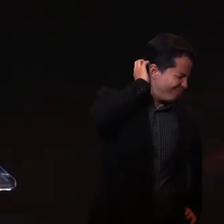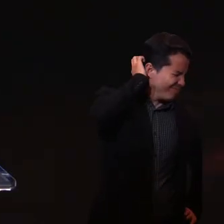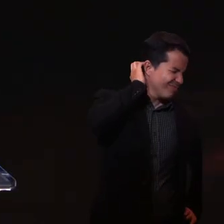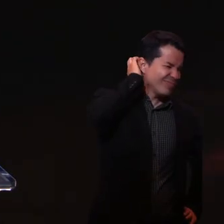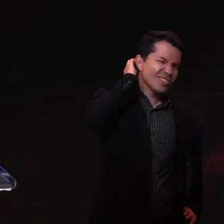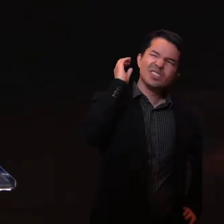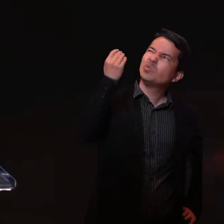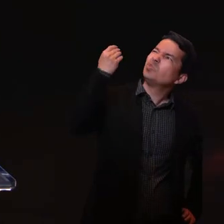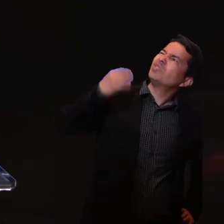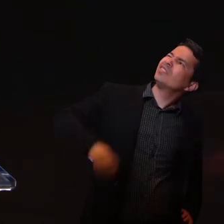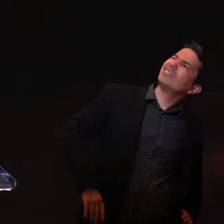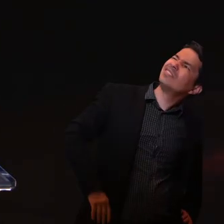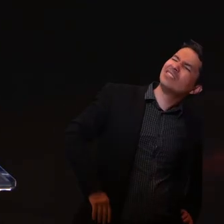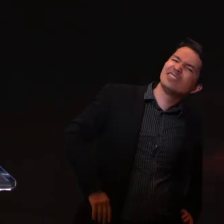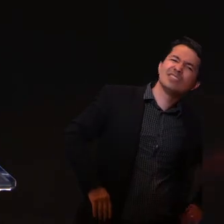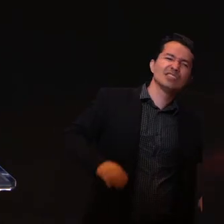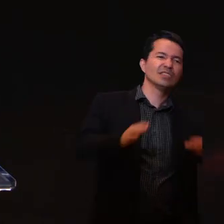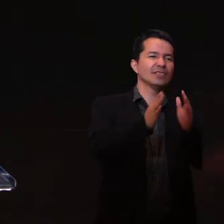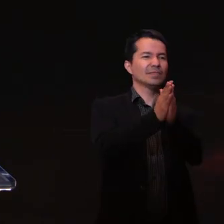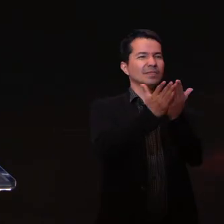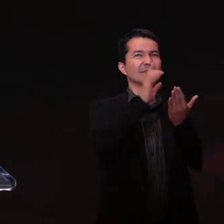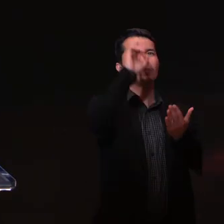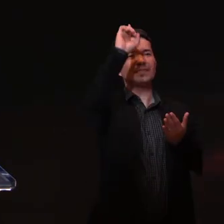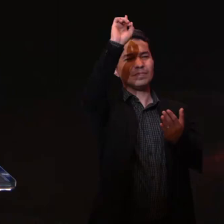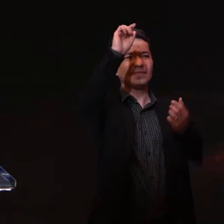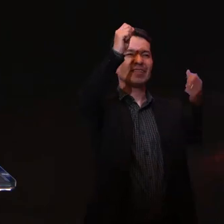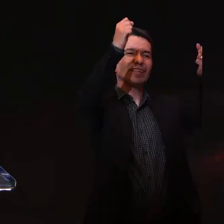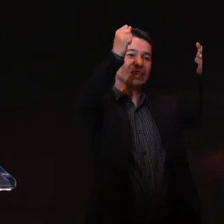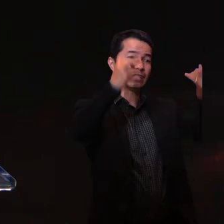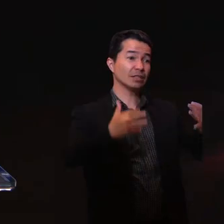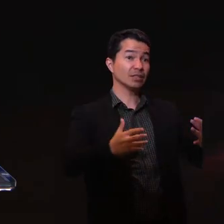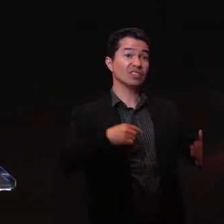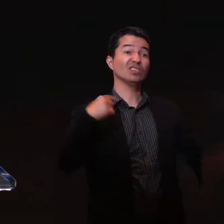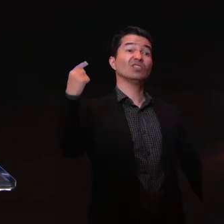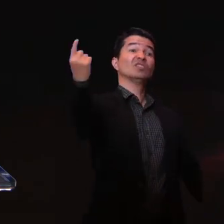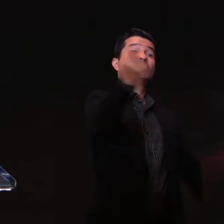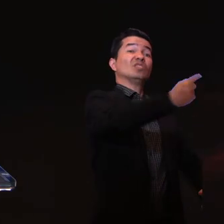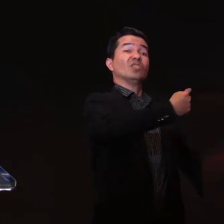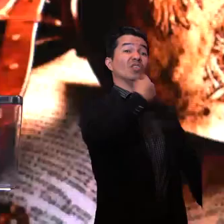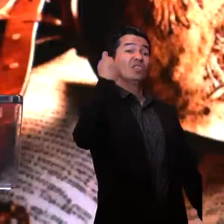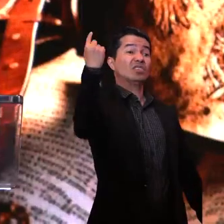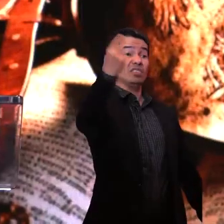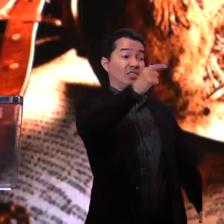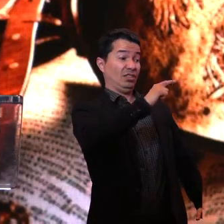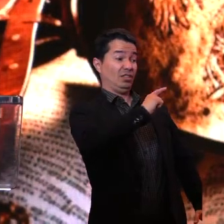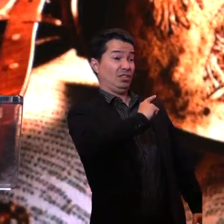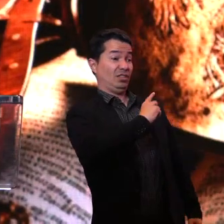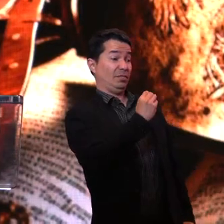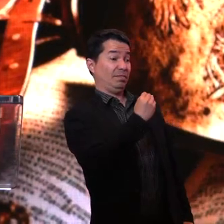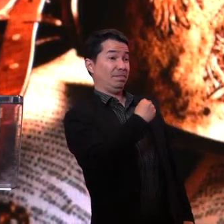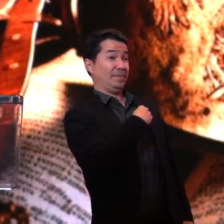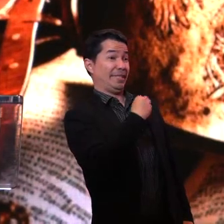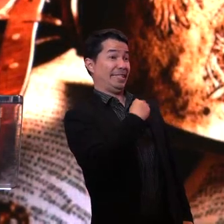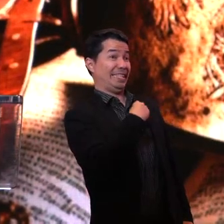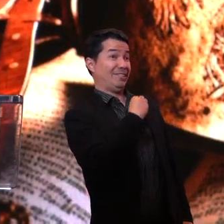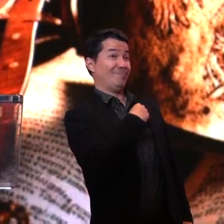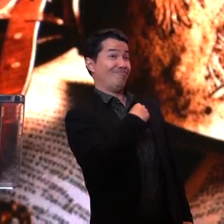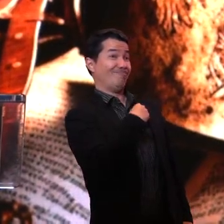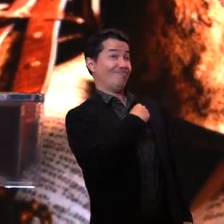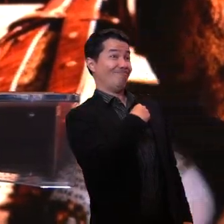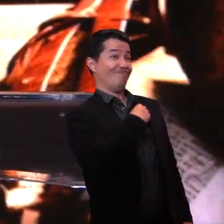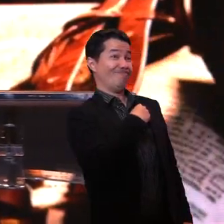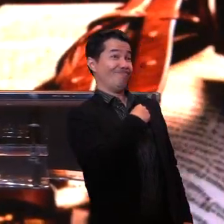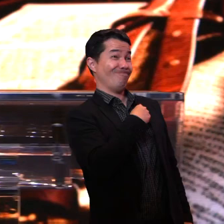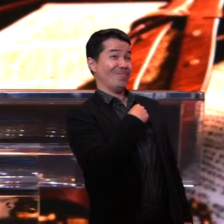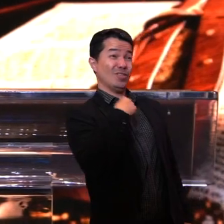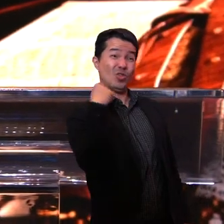pecado, por mais que Deus queira nos ouvir e nos abençoar, ele é santo.